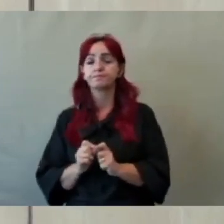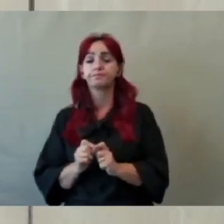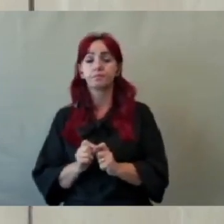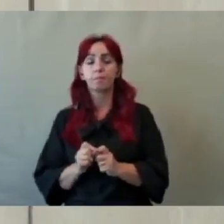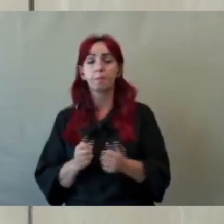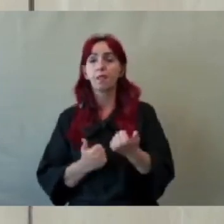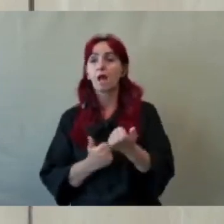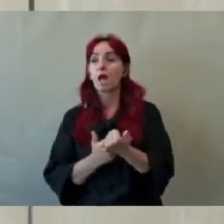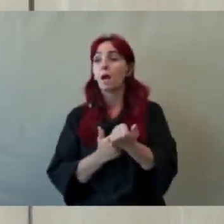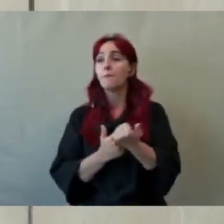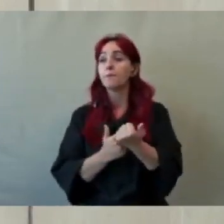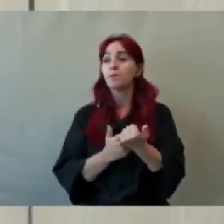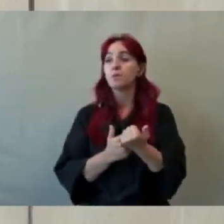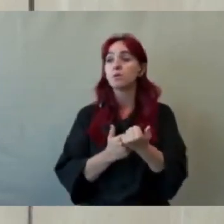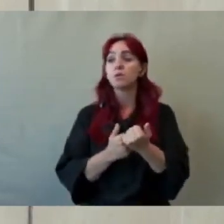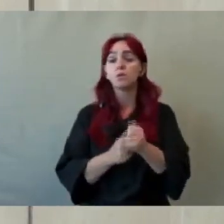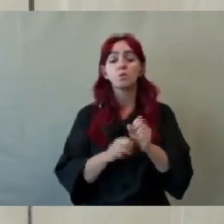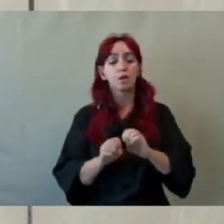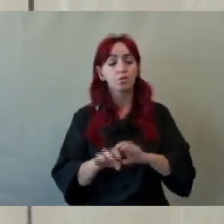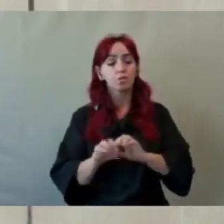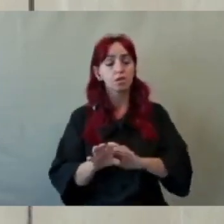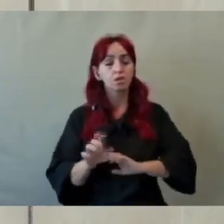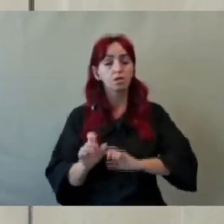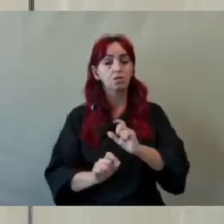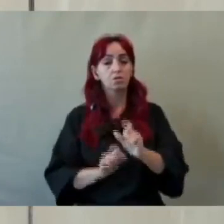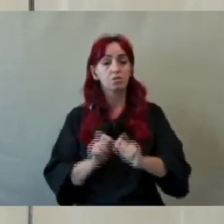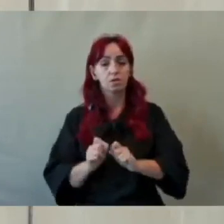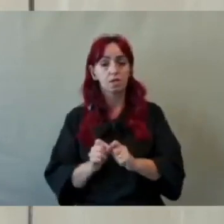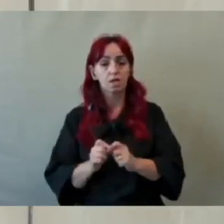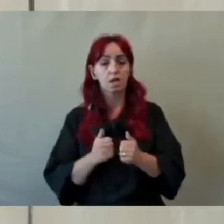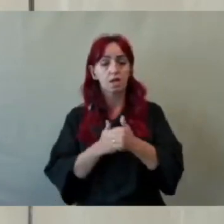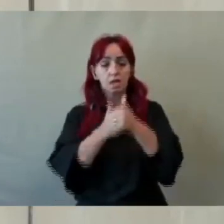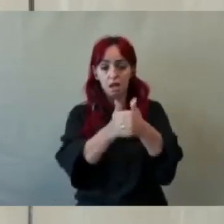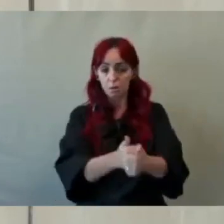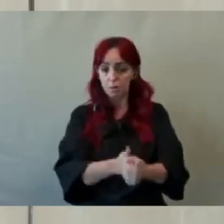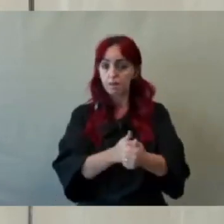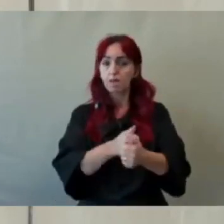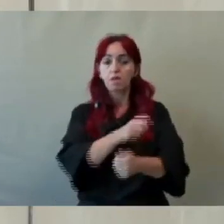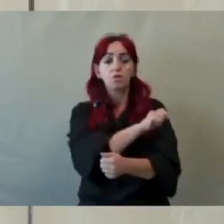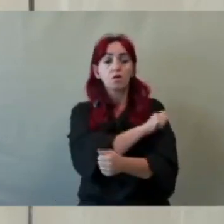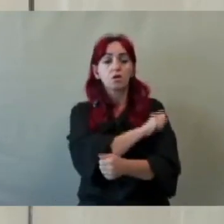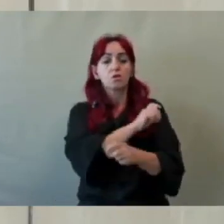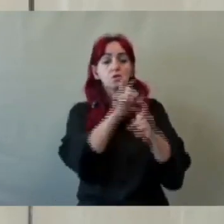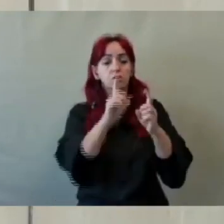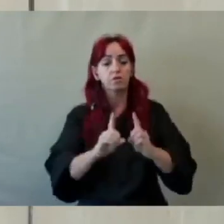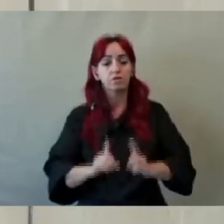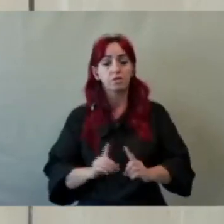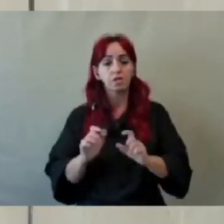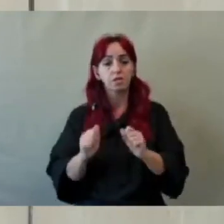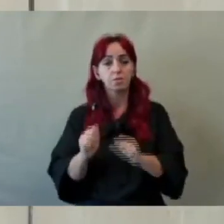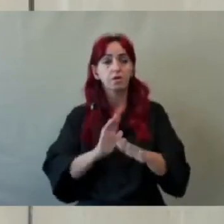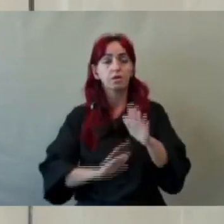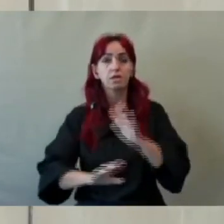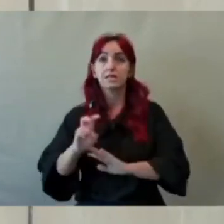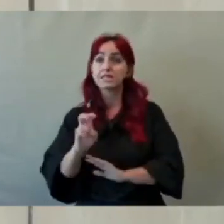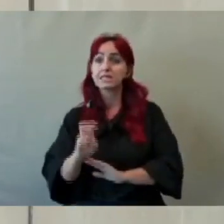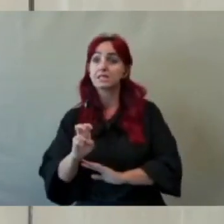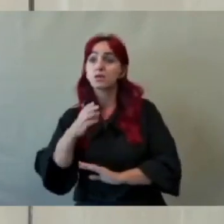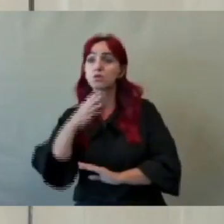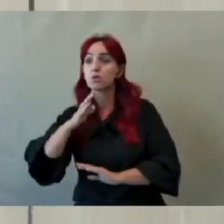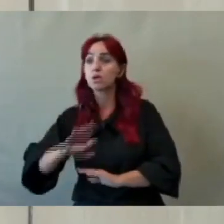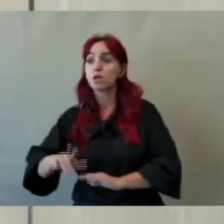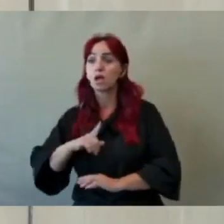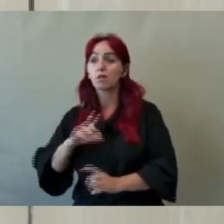apoio ao educando que acompanha estudantes com deficiência, que pode chegar até ficar com 5 crianças em